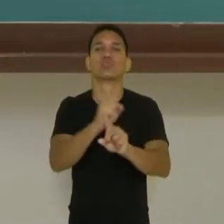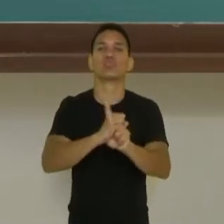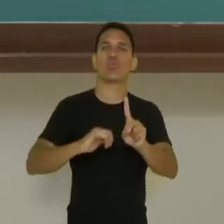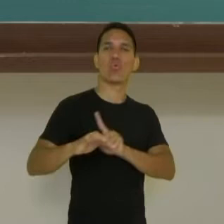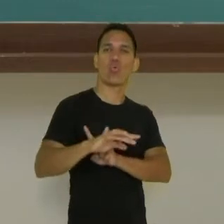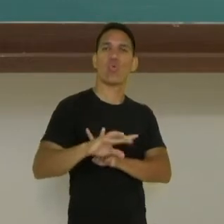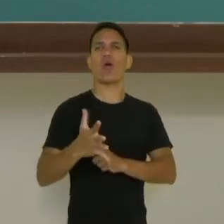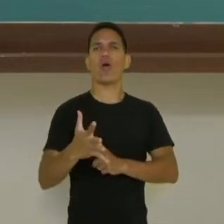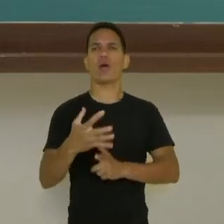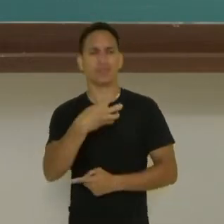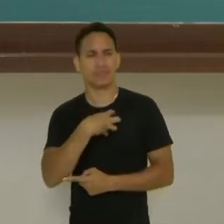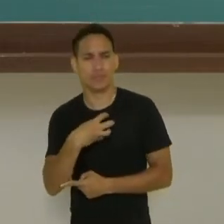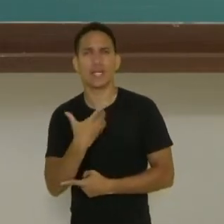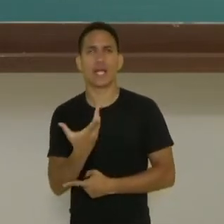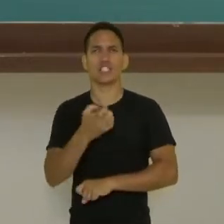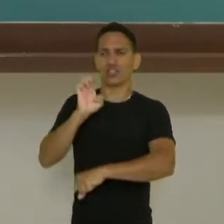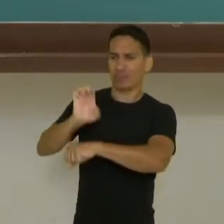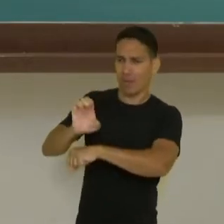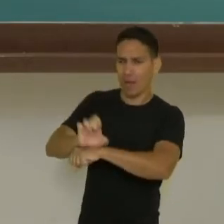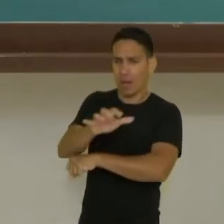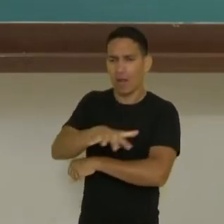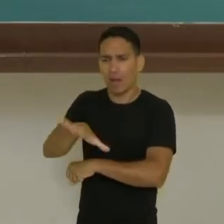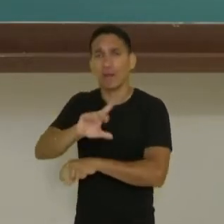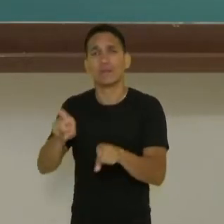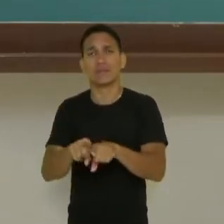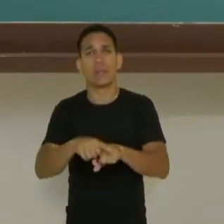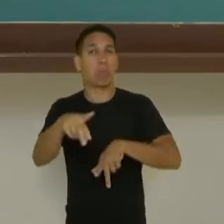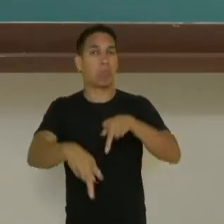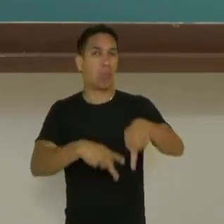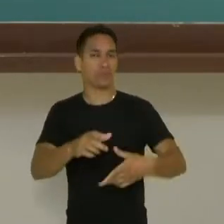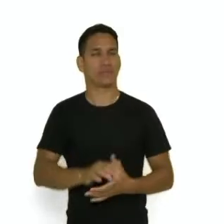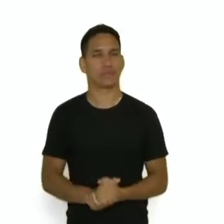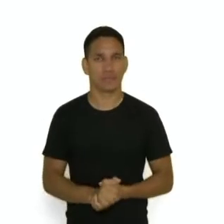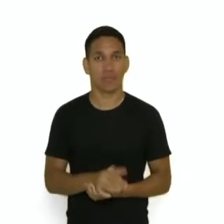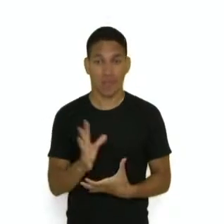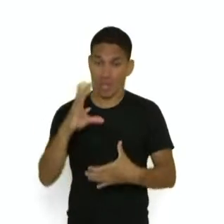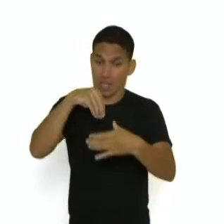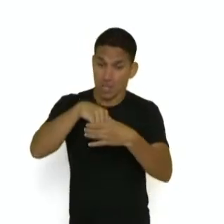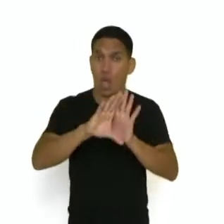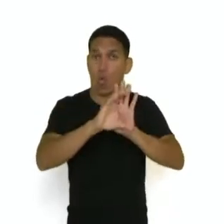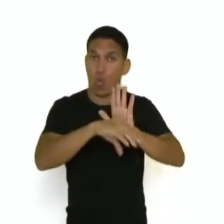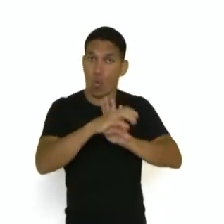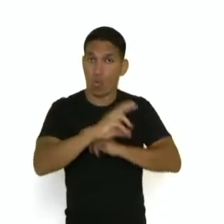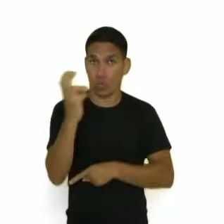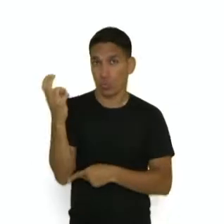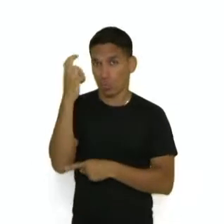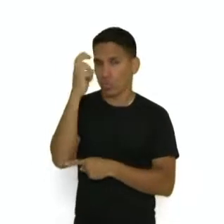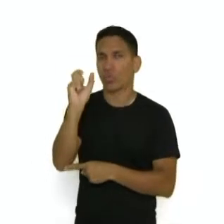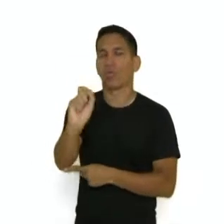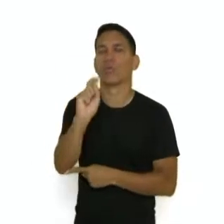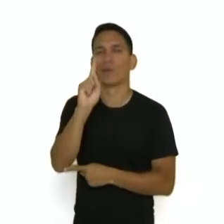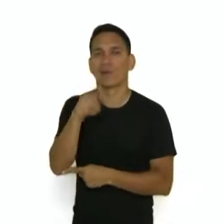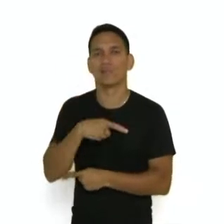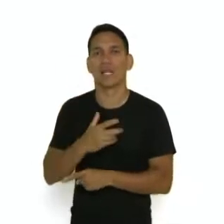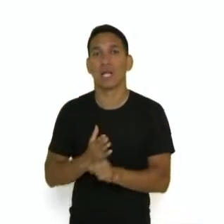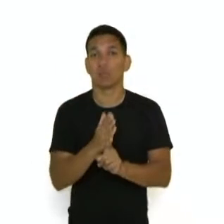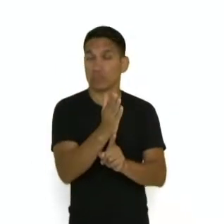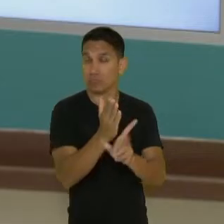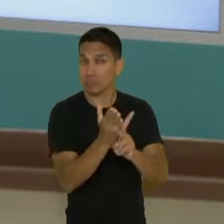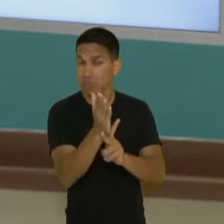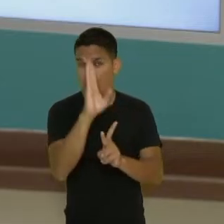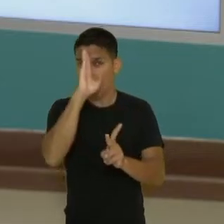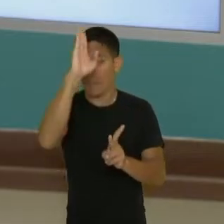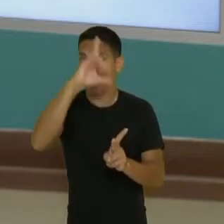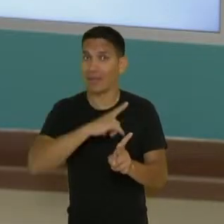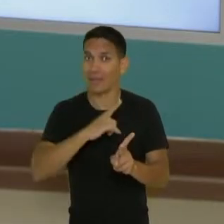de Estado, de nação, certo? E dentro dos conceitos de cultura, as duas grandes maiores